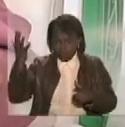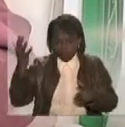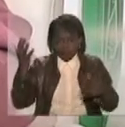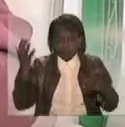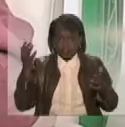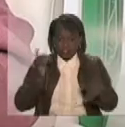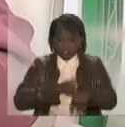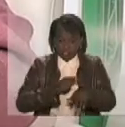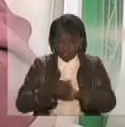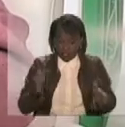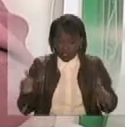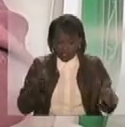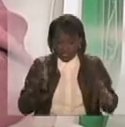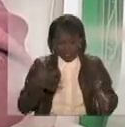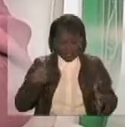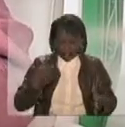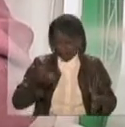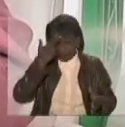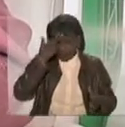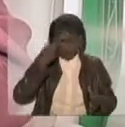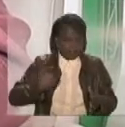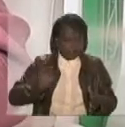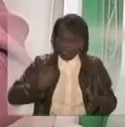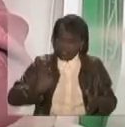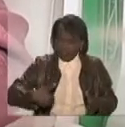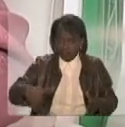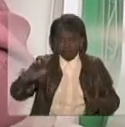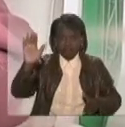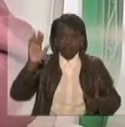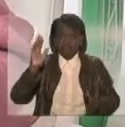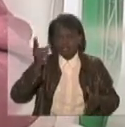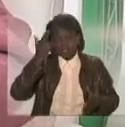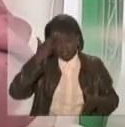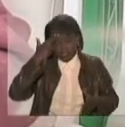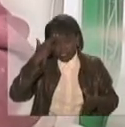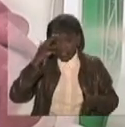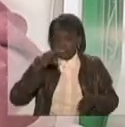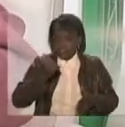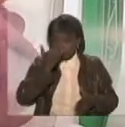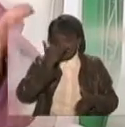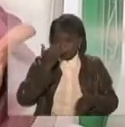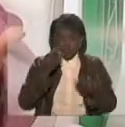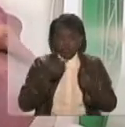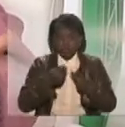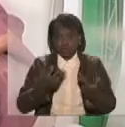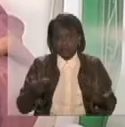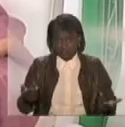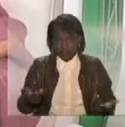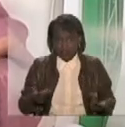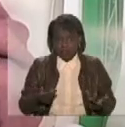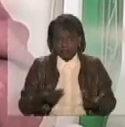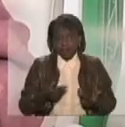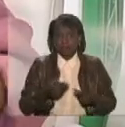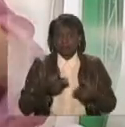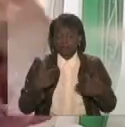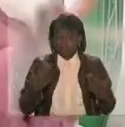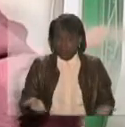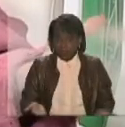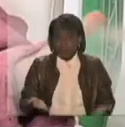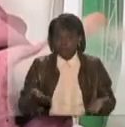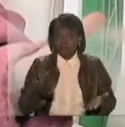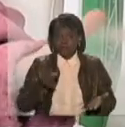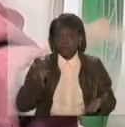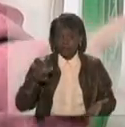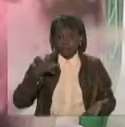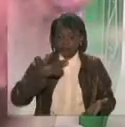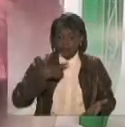durante essa fase, elas podem carregar aquilo para o resto da vida. Isso traz traumas e consequências muito grandes para elas.